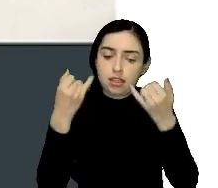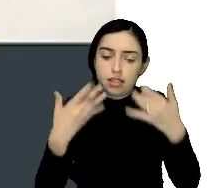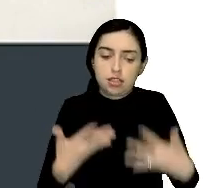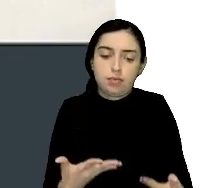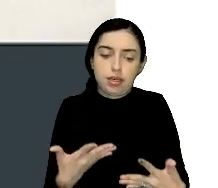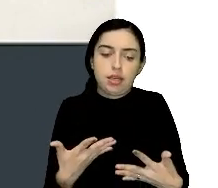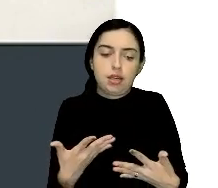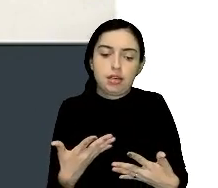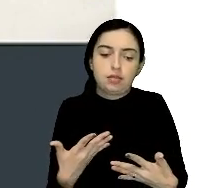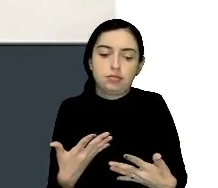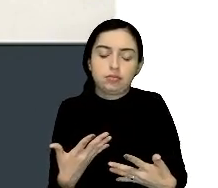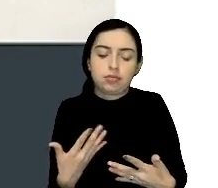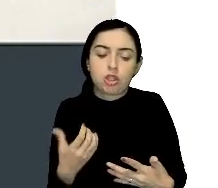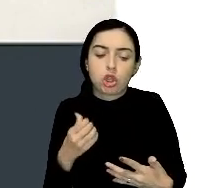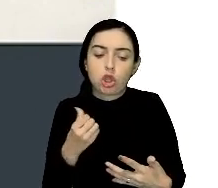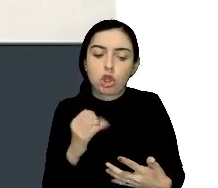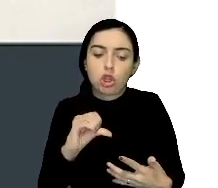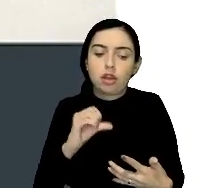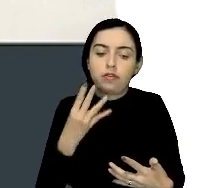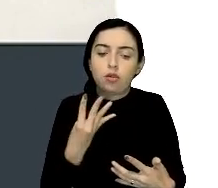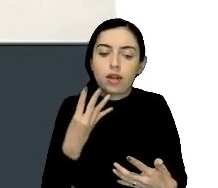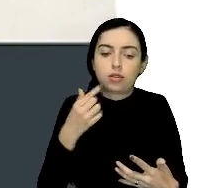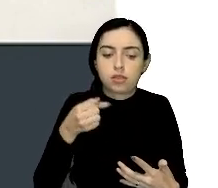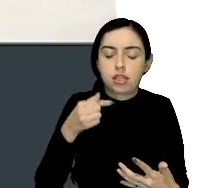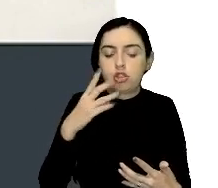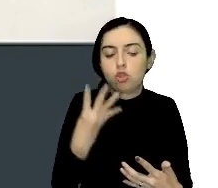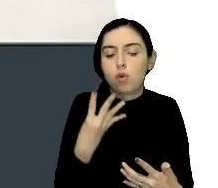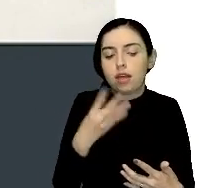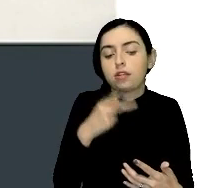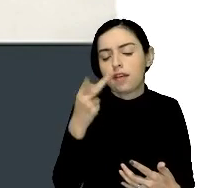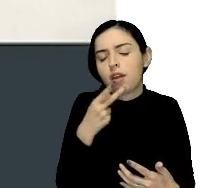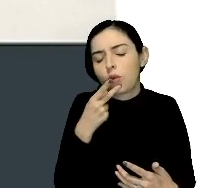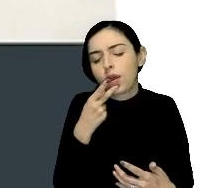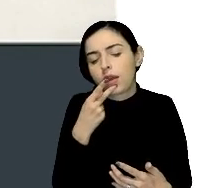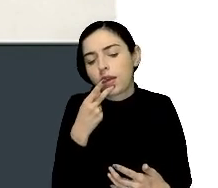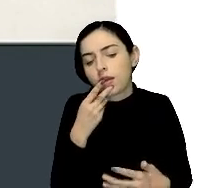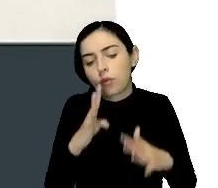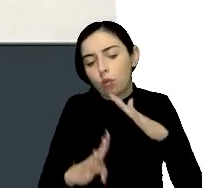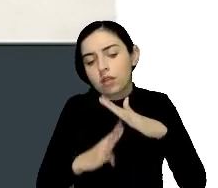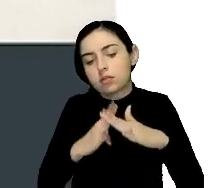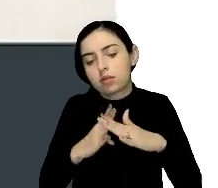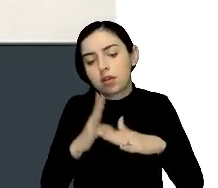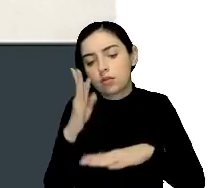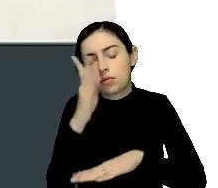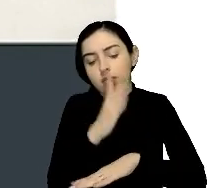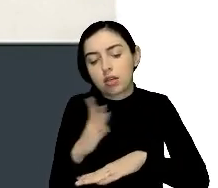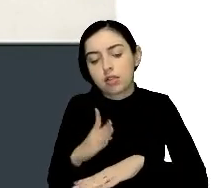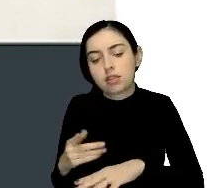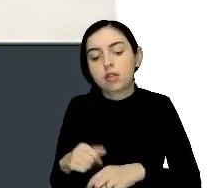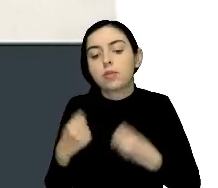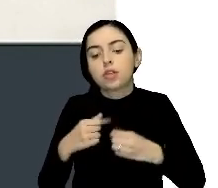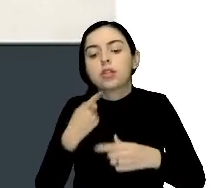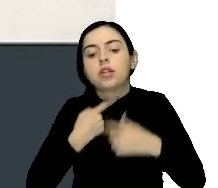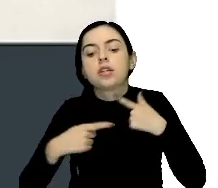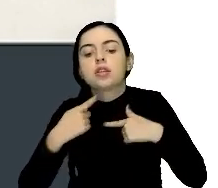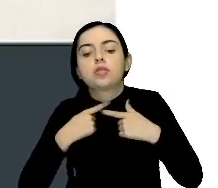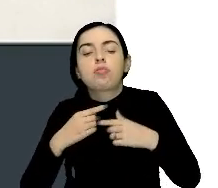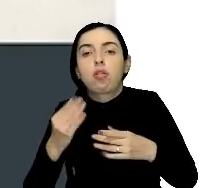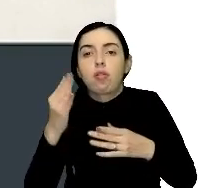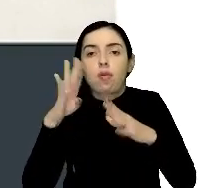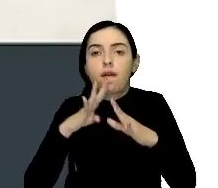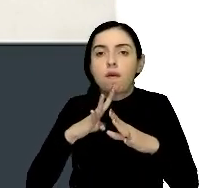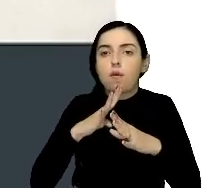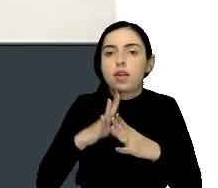é o 9474 que vai dizer: o estrangeiro que chegar ao território nacional poderá expressar sua vontade de solicitar reconhecimento como